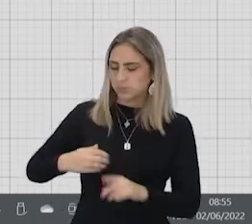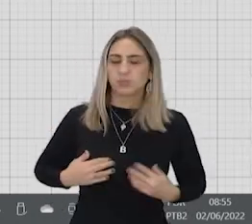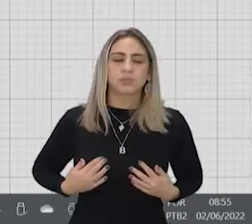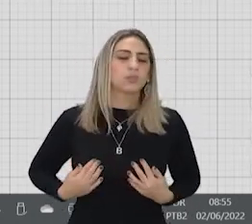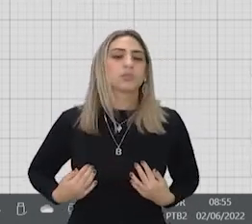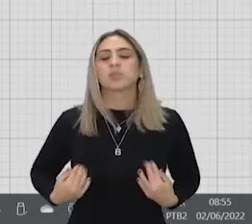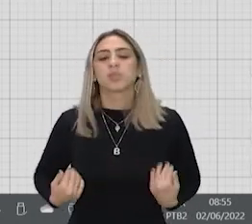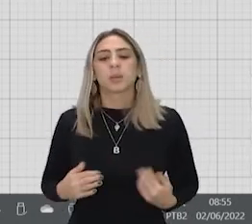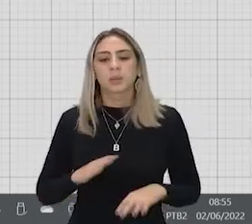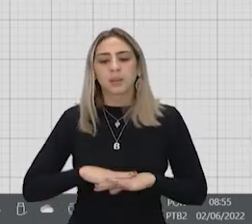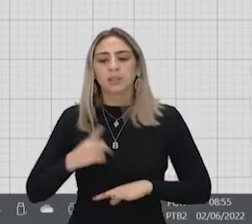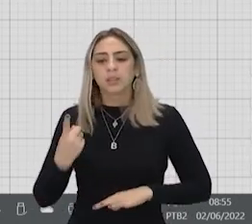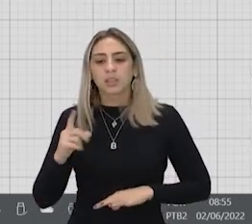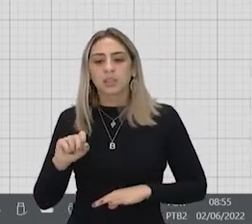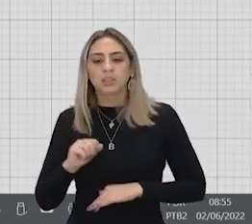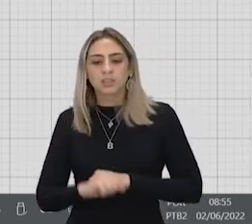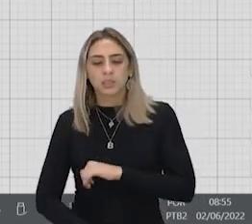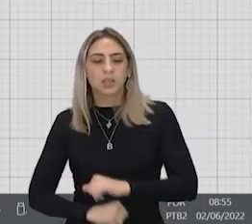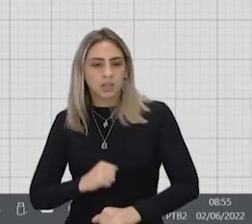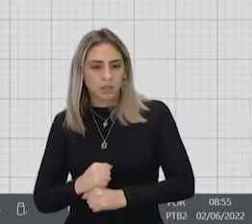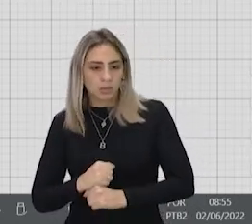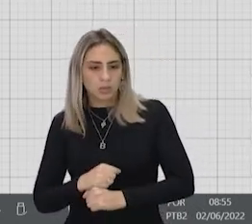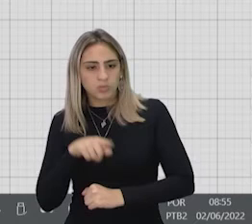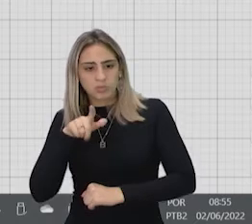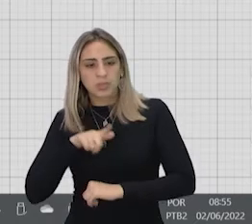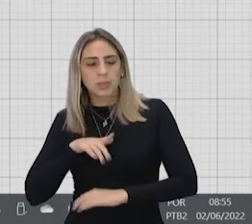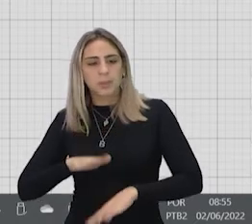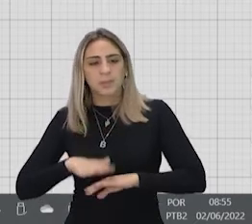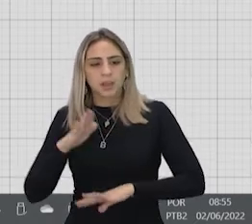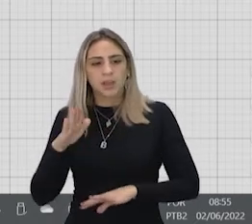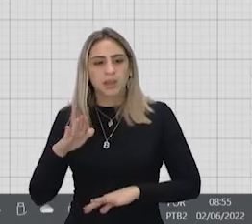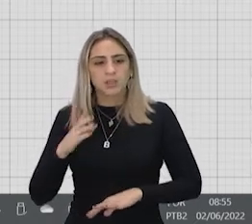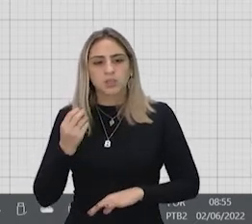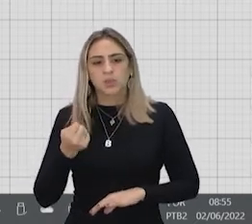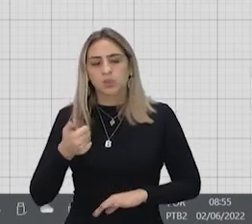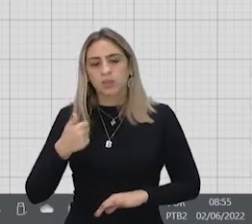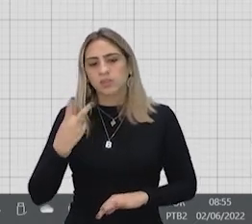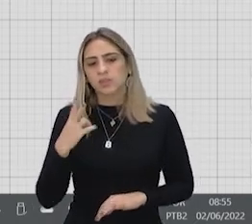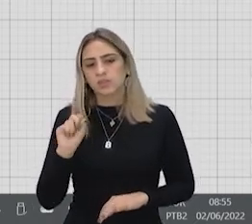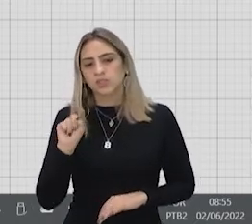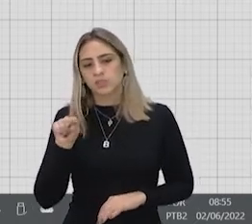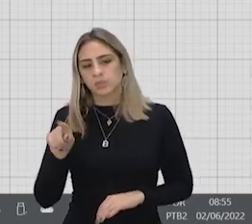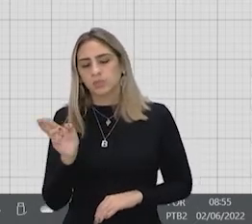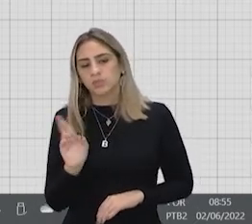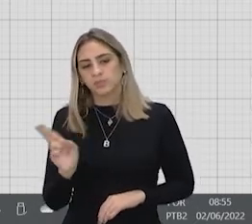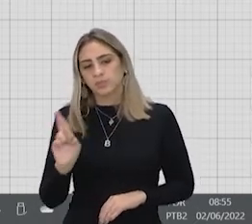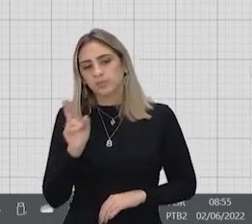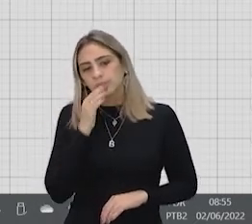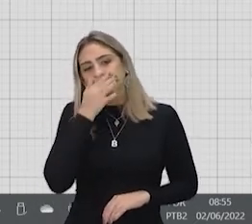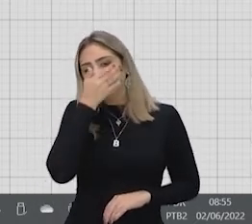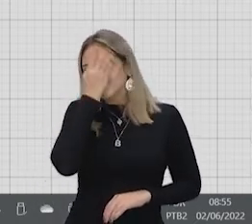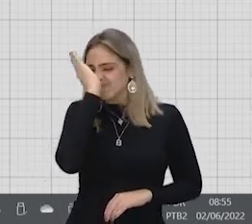aí, mais de 10 anos, você ia ter um montante de quase 20 mil reais aí, ó.